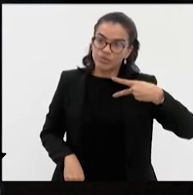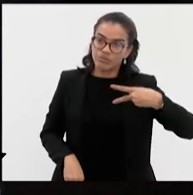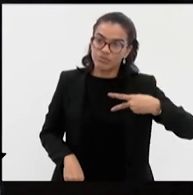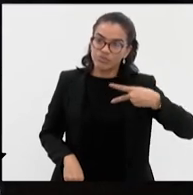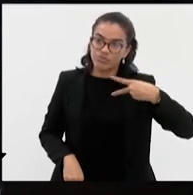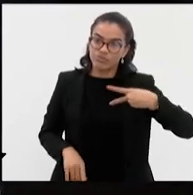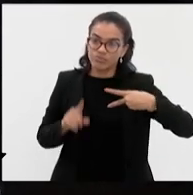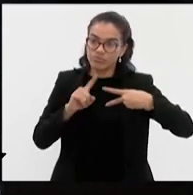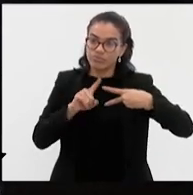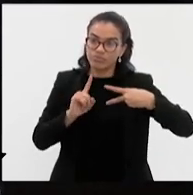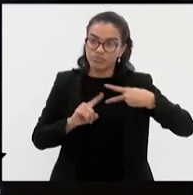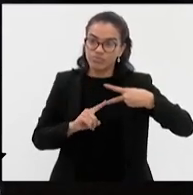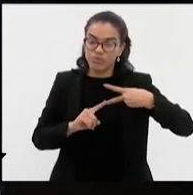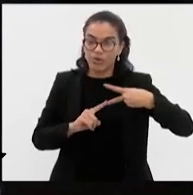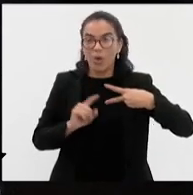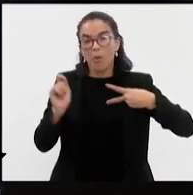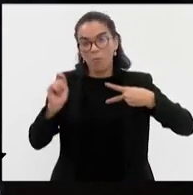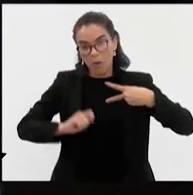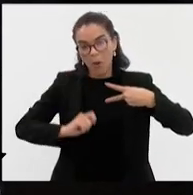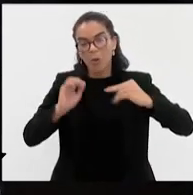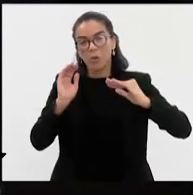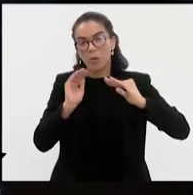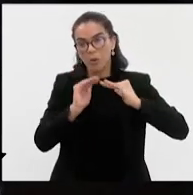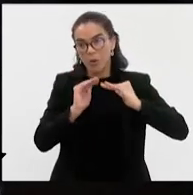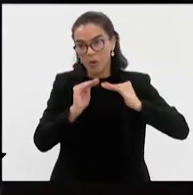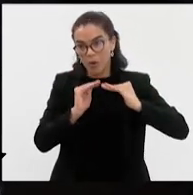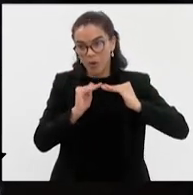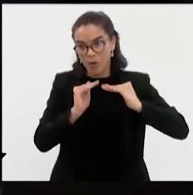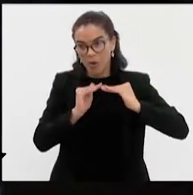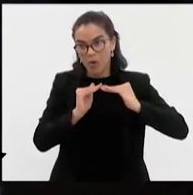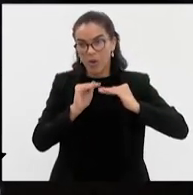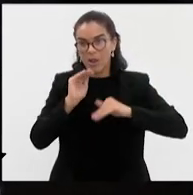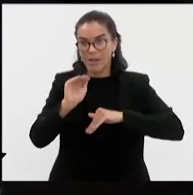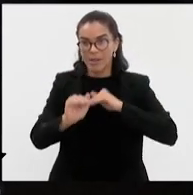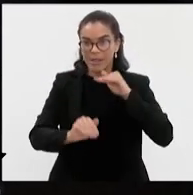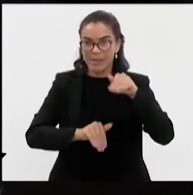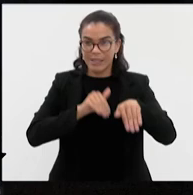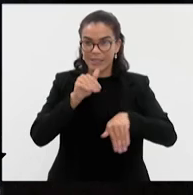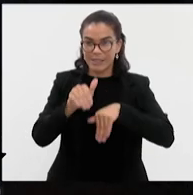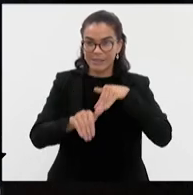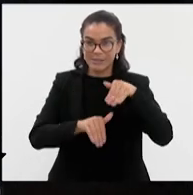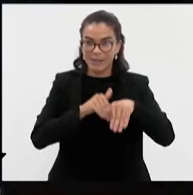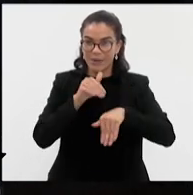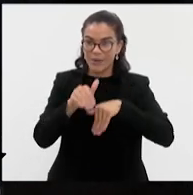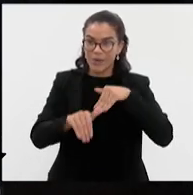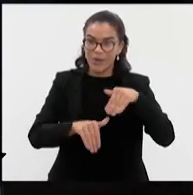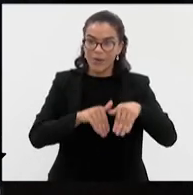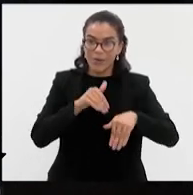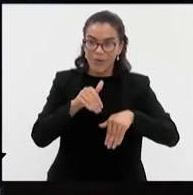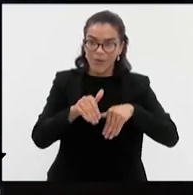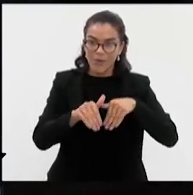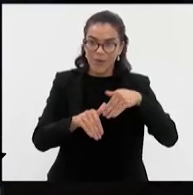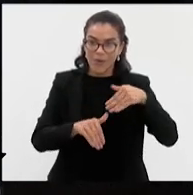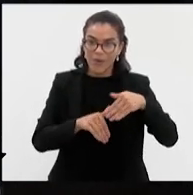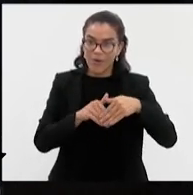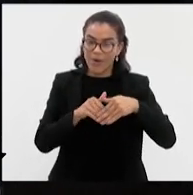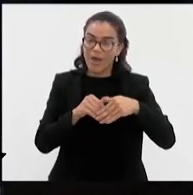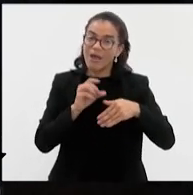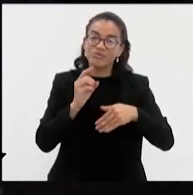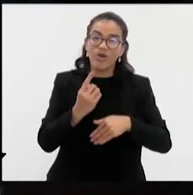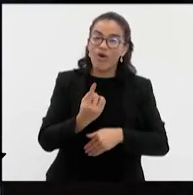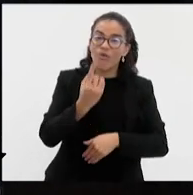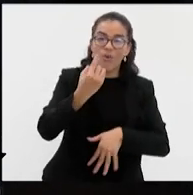um dos critérios. Porque eu posso concordar com o senhor na natação, mas a natação é só um tipo de